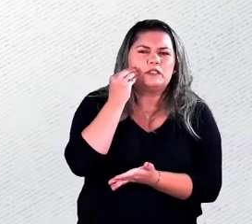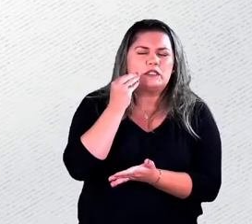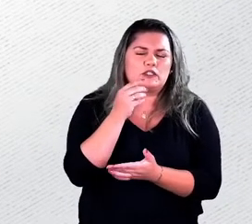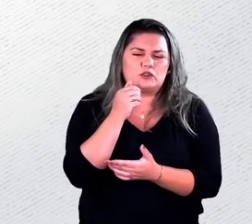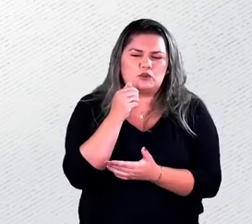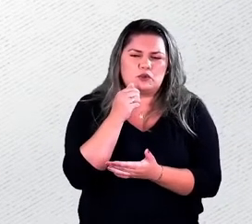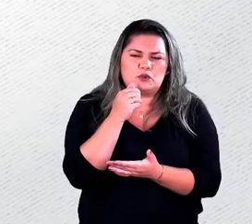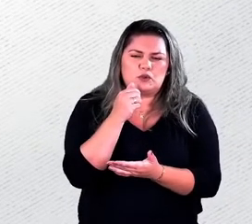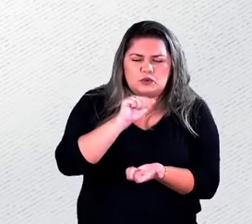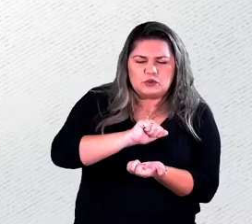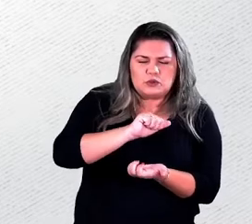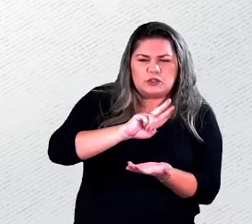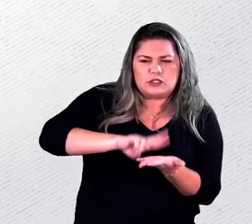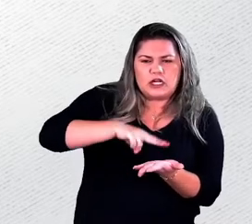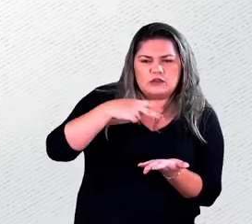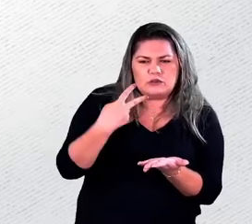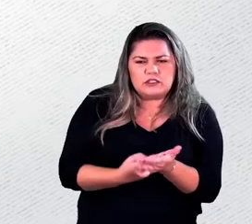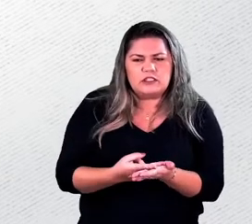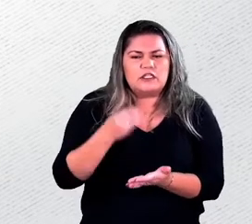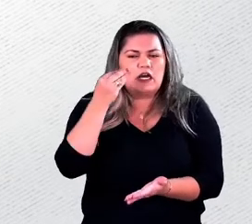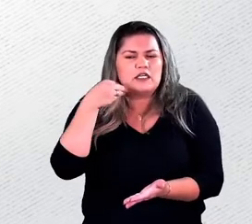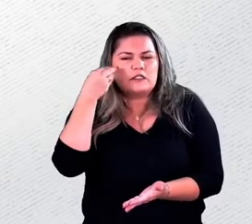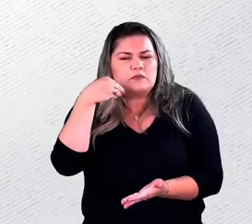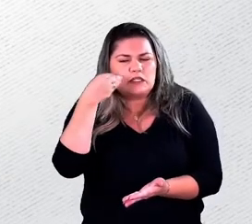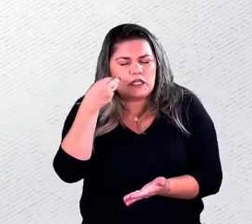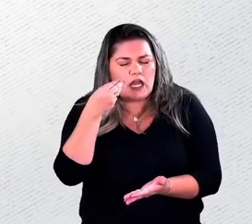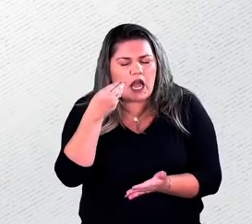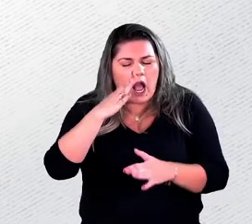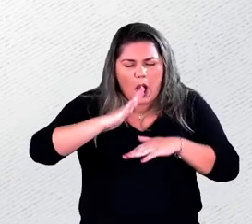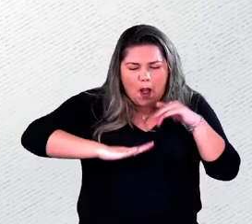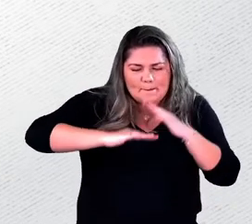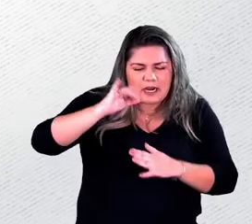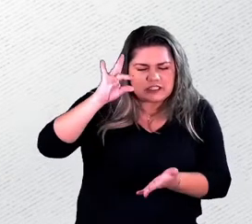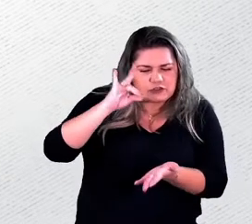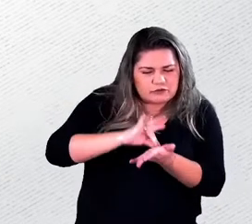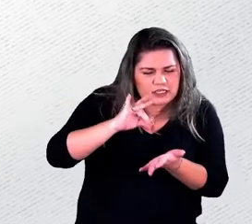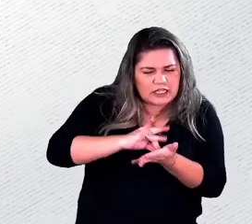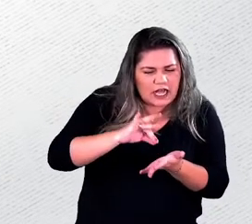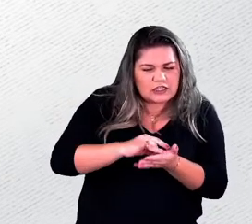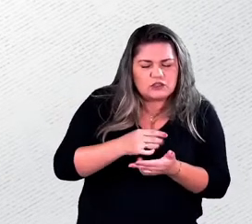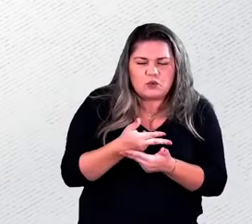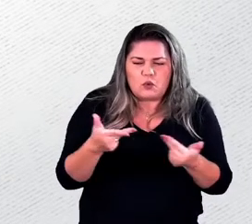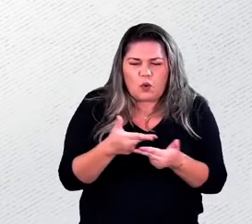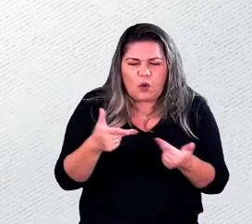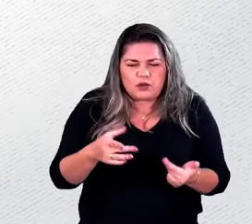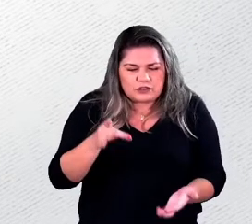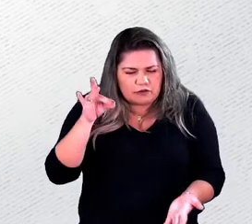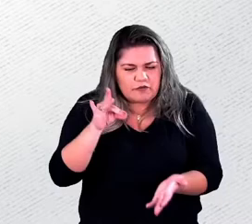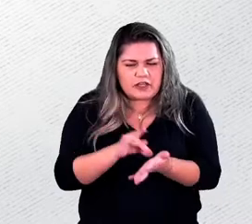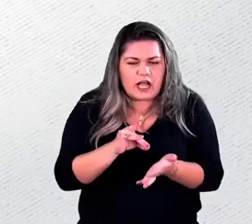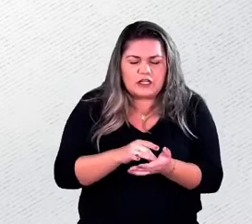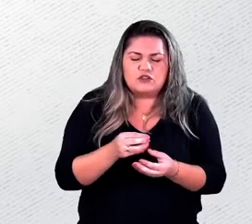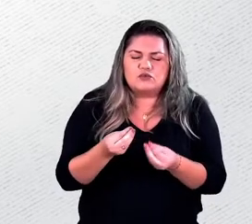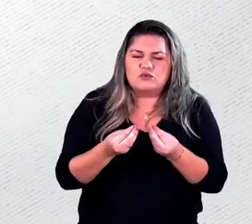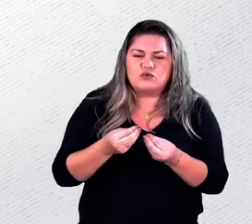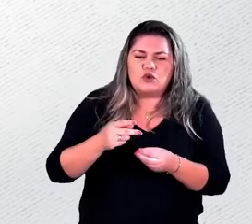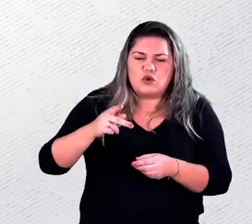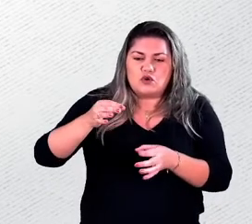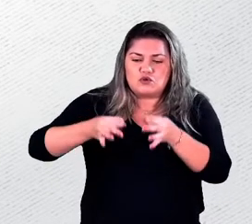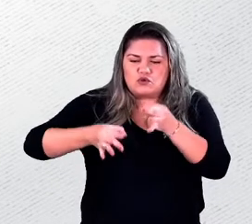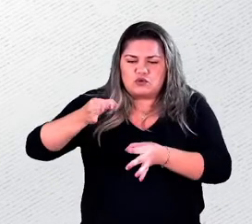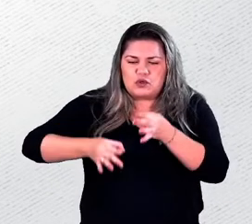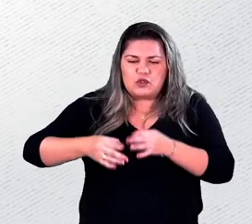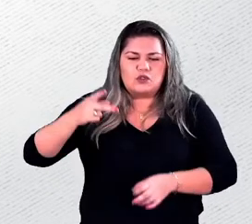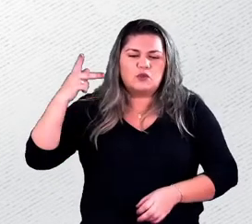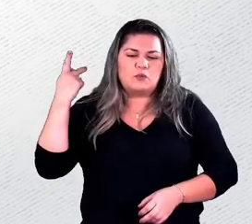papel a experiência que cada um tem na prática em casos reais como juízes como promotores como